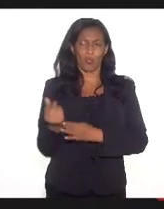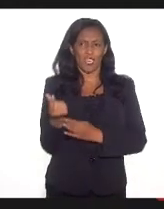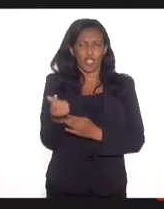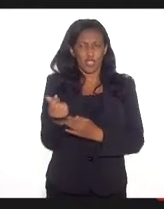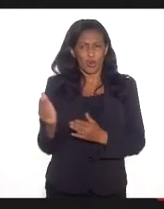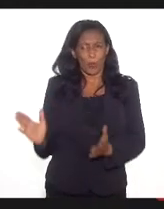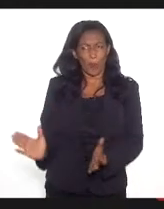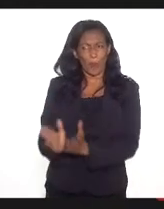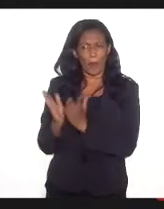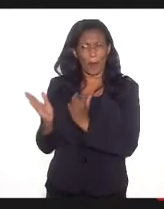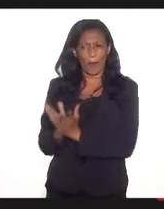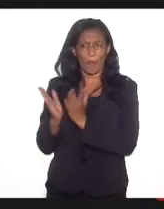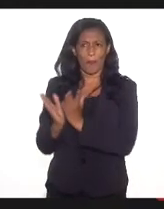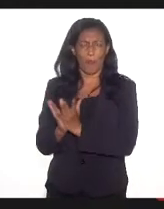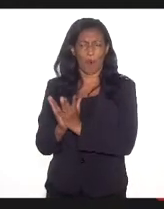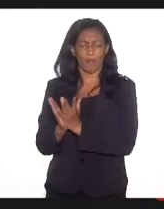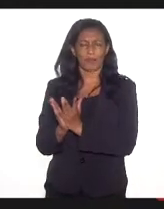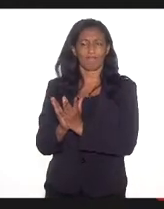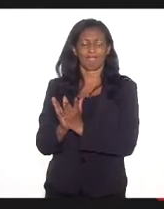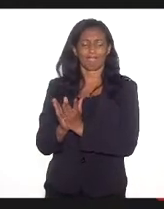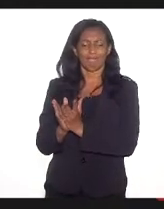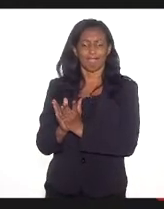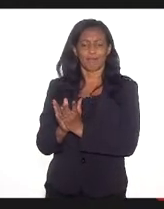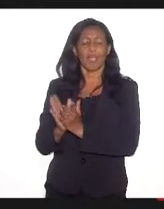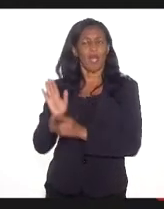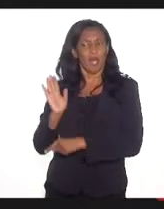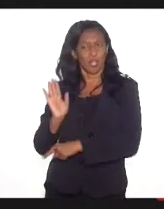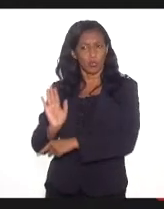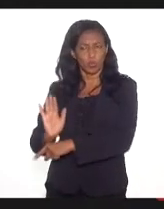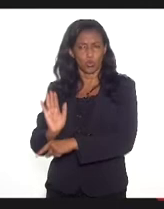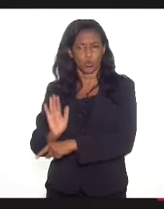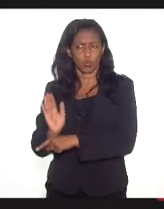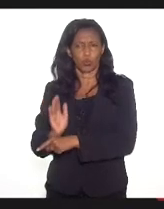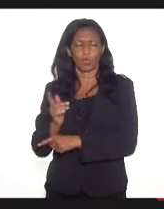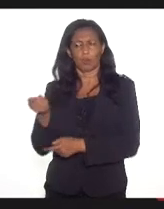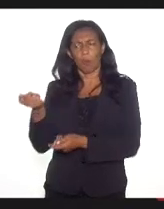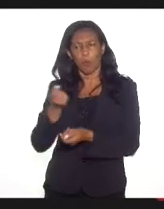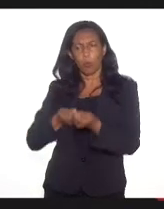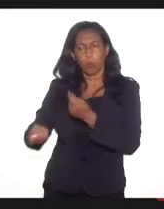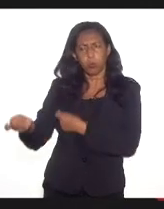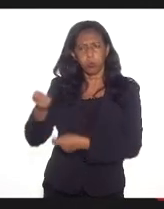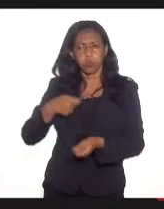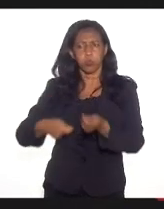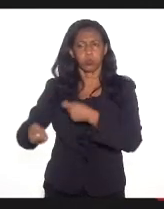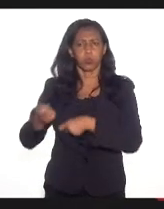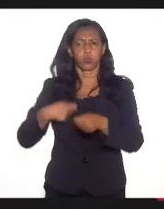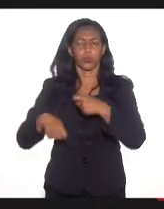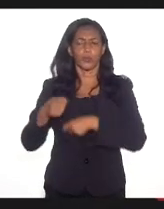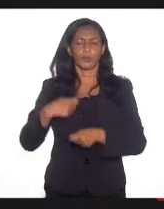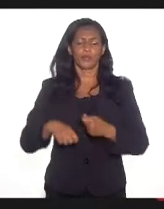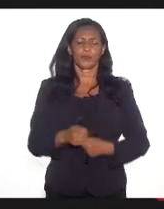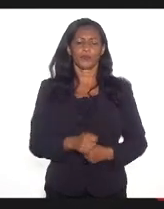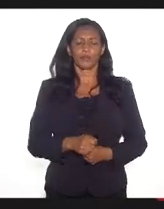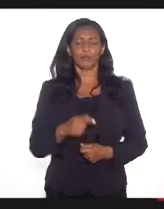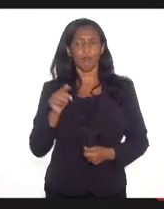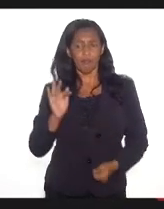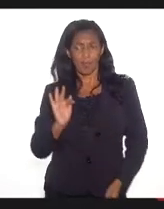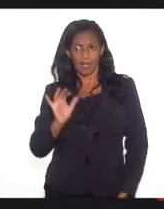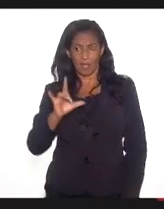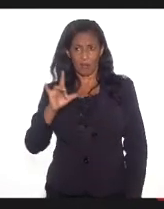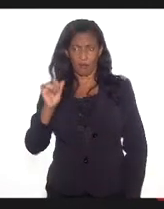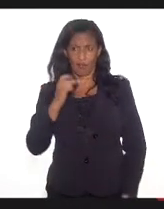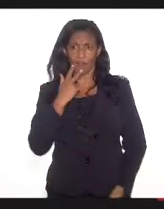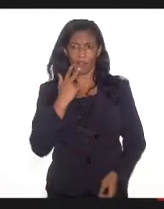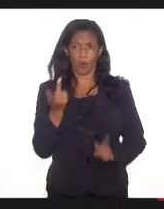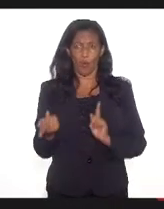fundamental é consumo na veia então também ajuda a dinamização econômica a Flávia falou do problema do Biden isso vai reativar a